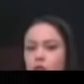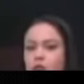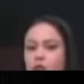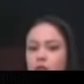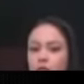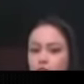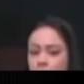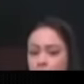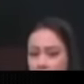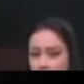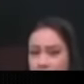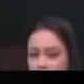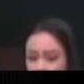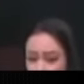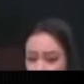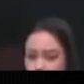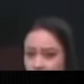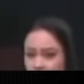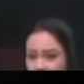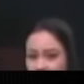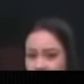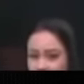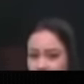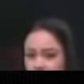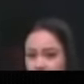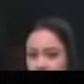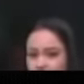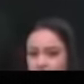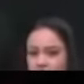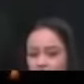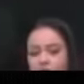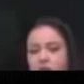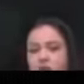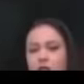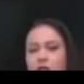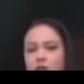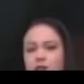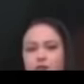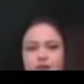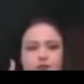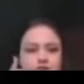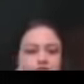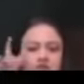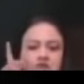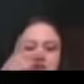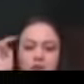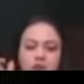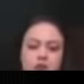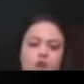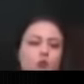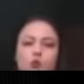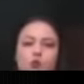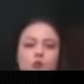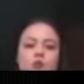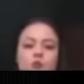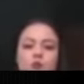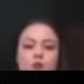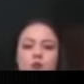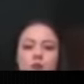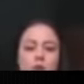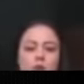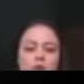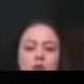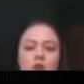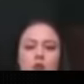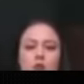iniciativa da parte. Isso. Mas tudo aquilo que depende da iniciativa da parte inibe a atuação de ofício. O juiz, sem impugnação... Não,